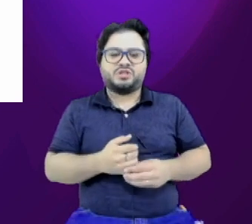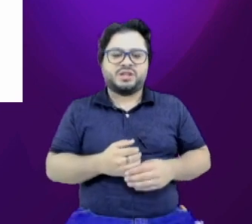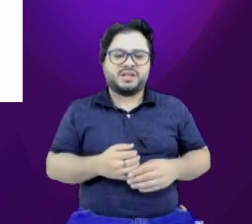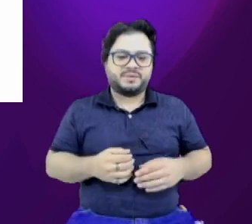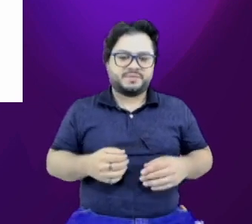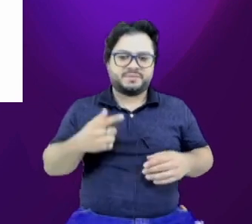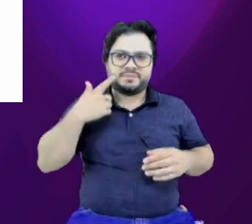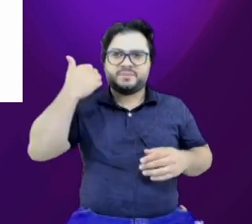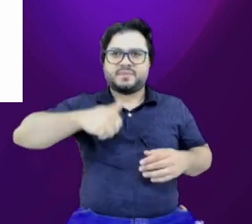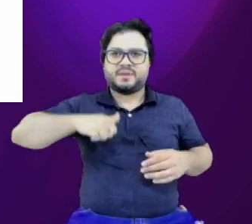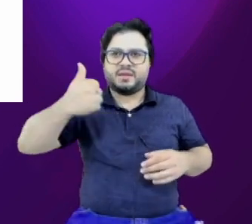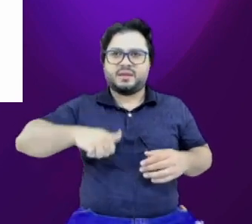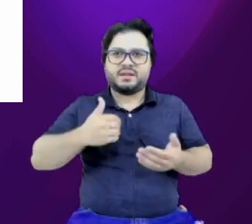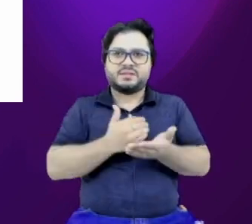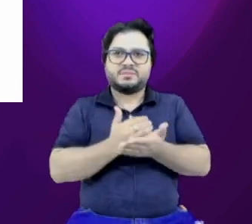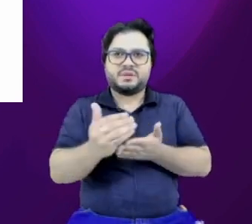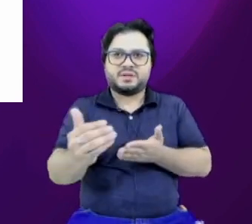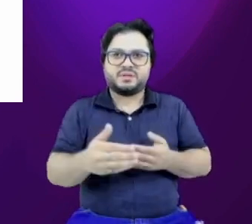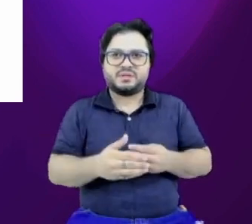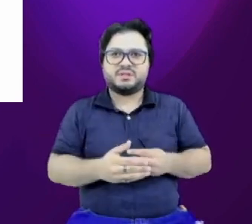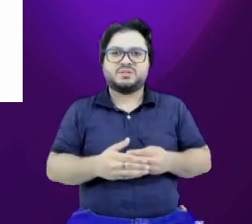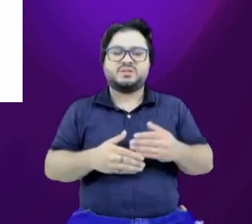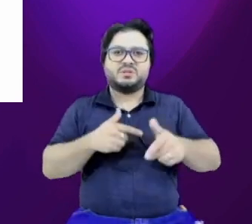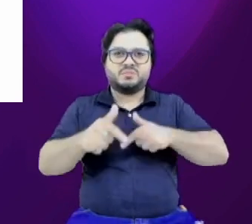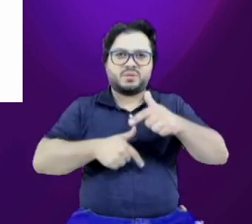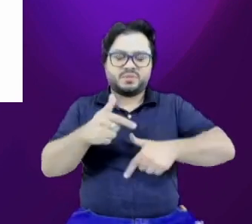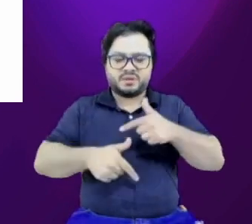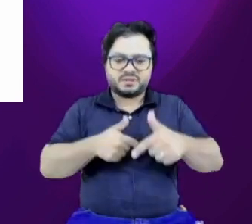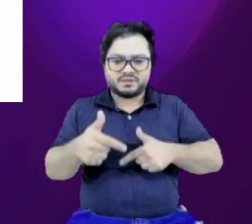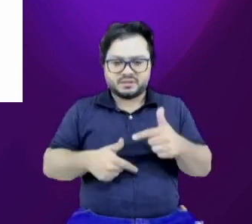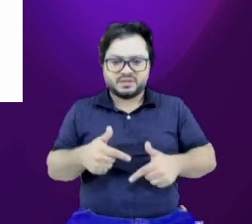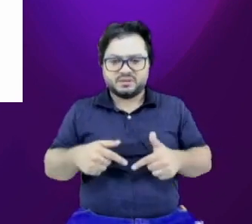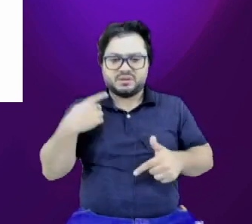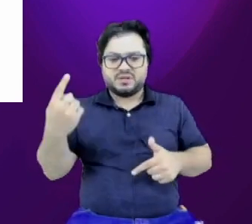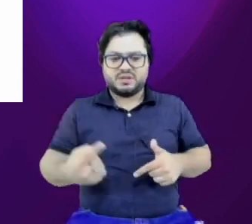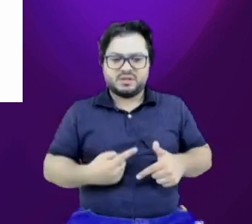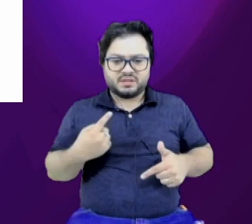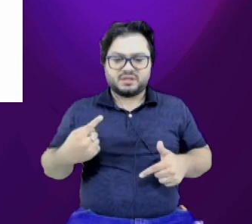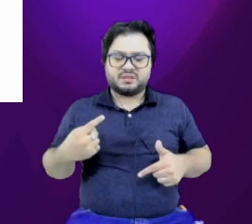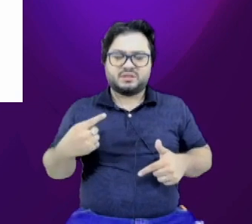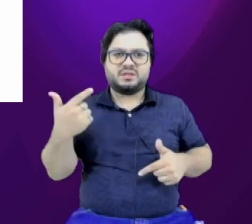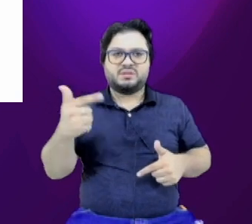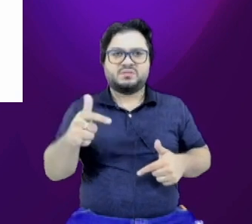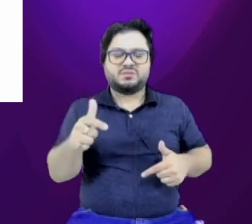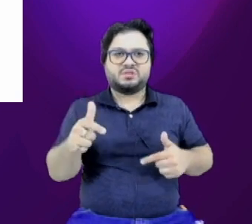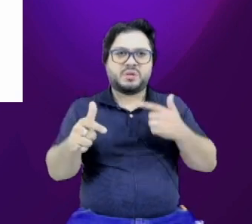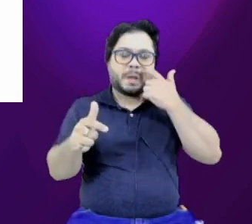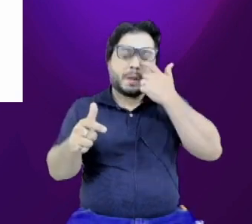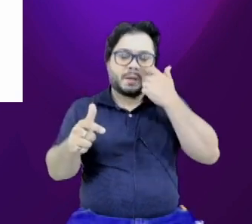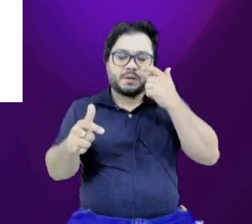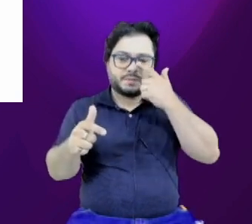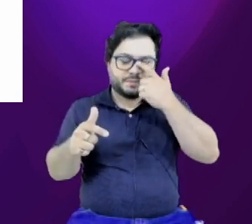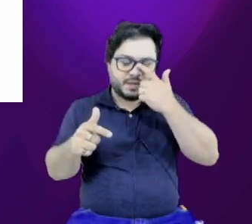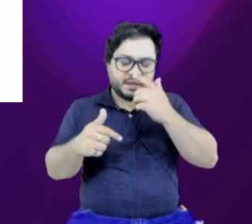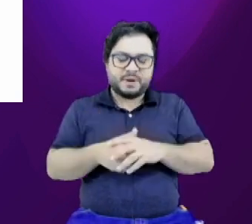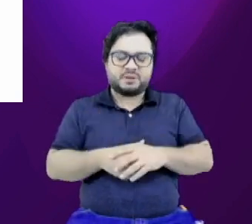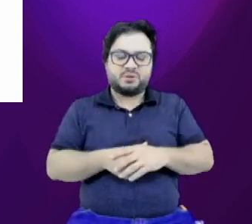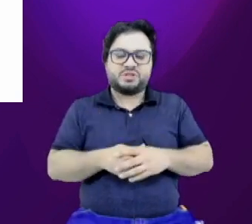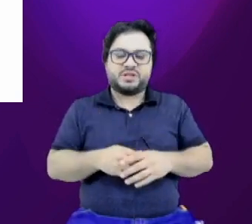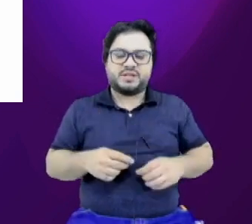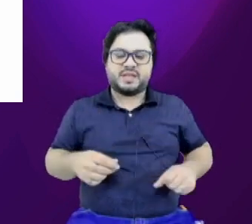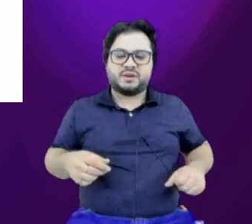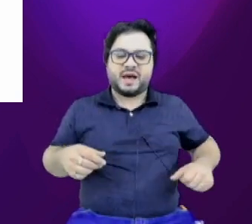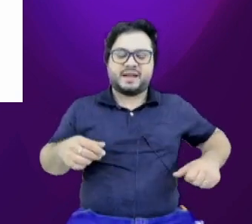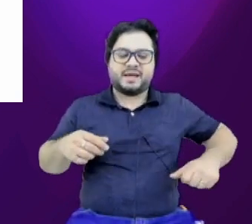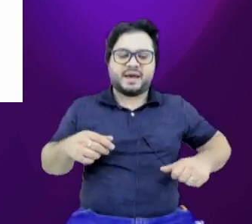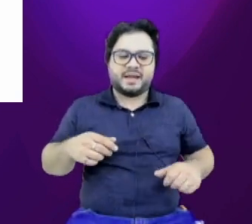para o início da operação laboratorial, que a gente não tinha ainda o link que seria dedicado, então a gente teve